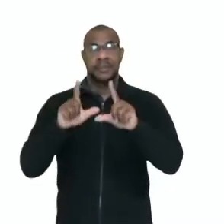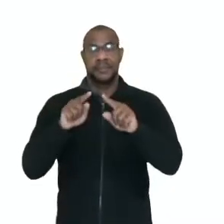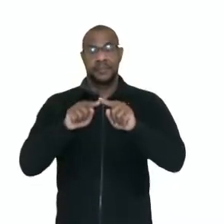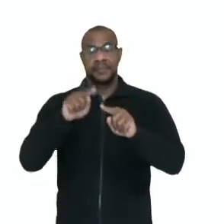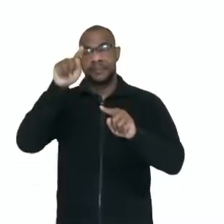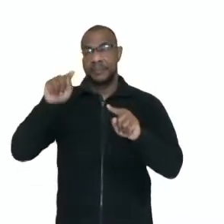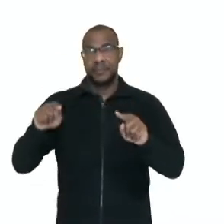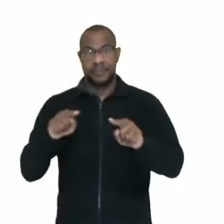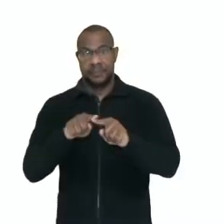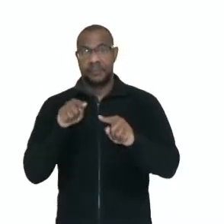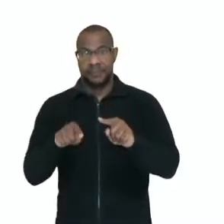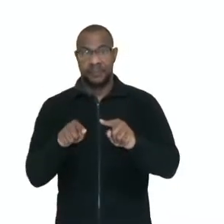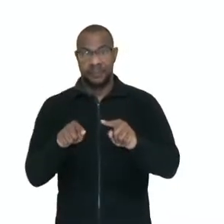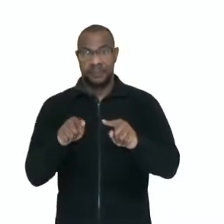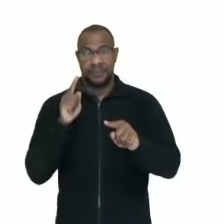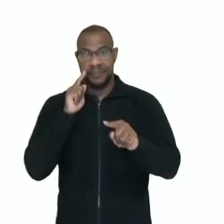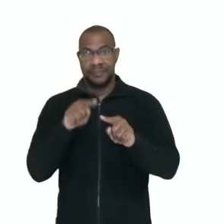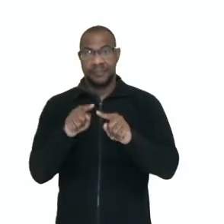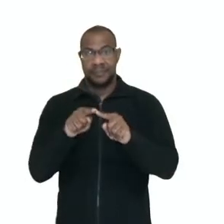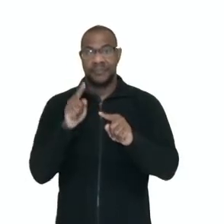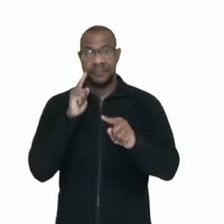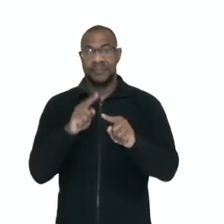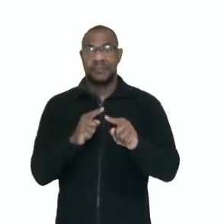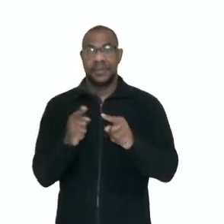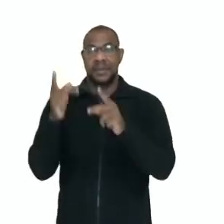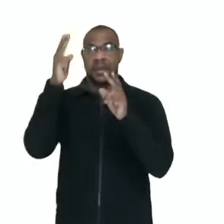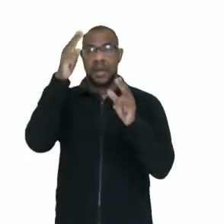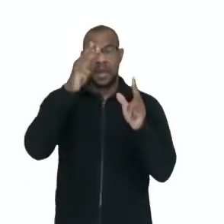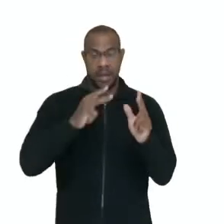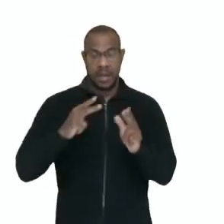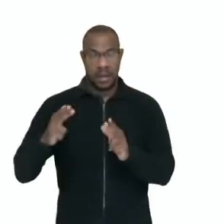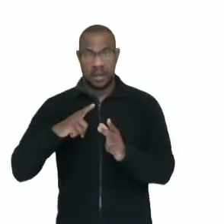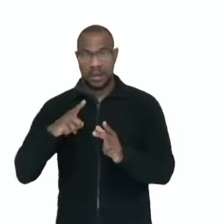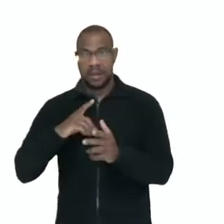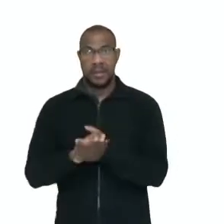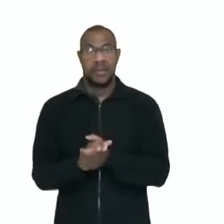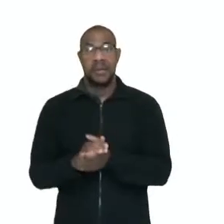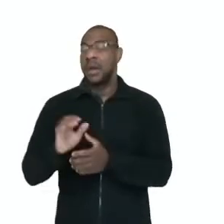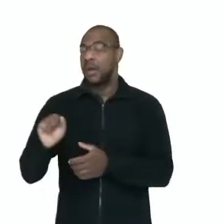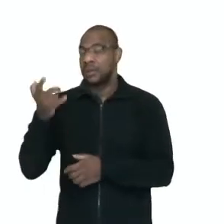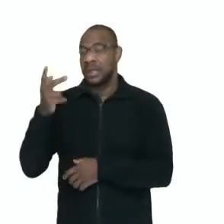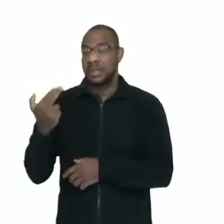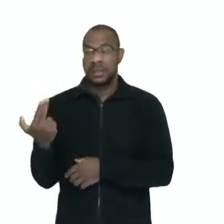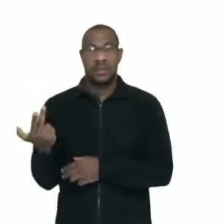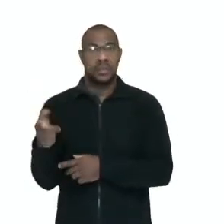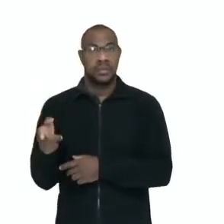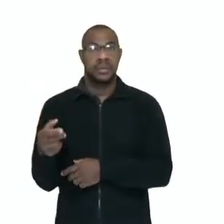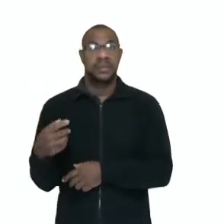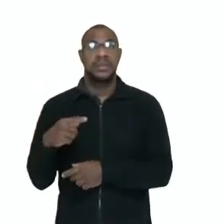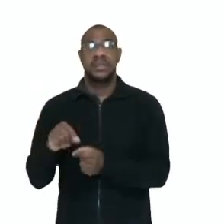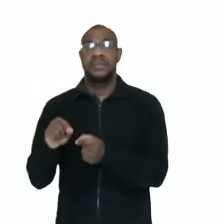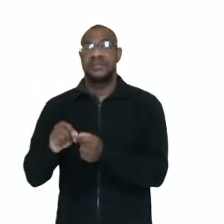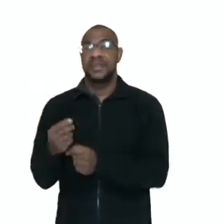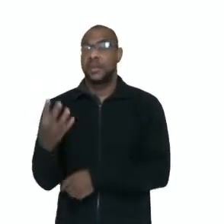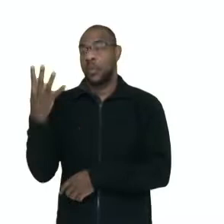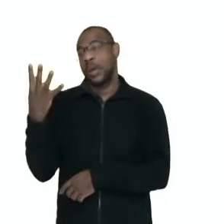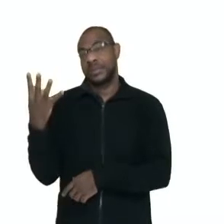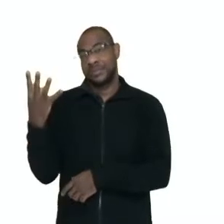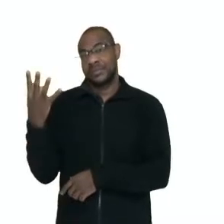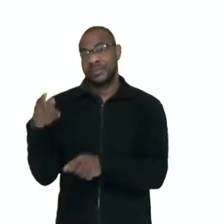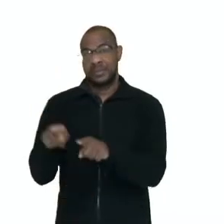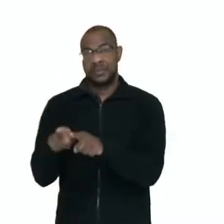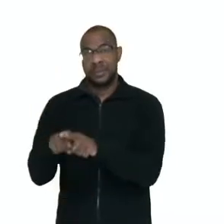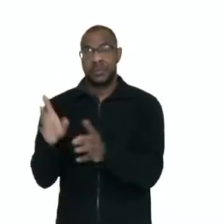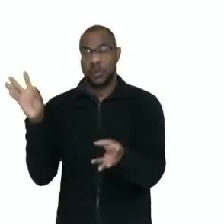está inscrito lá dentro, então ele tem todos os lados iguais. O mesmo acontece se eu dividir em quatro cordas